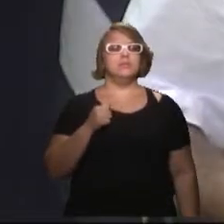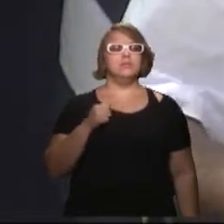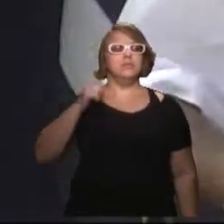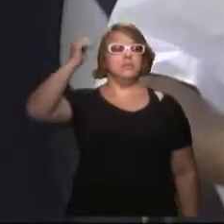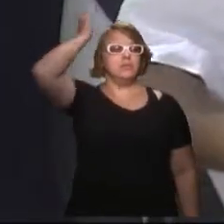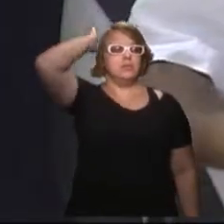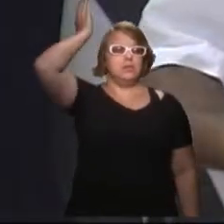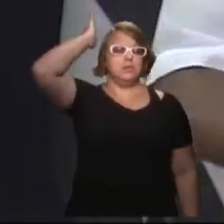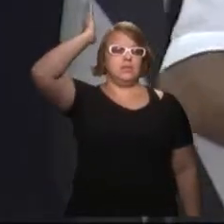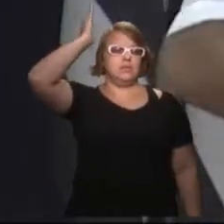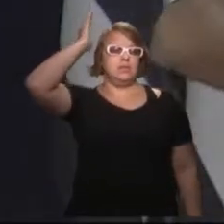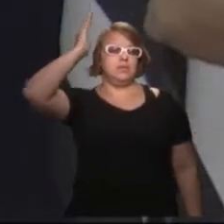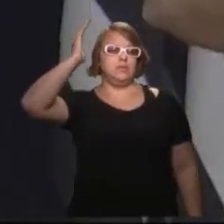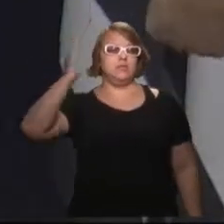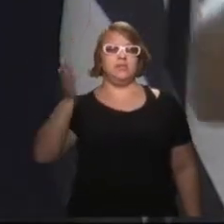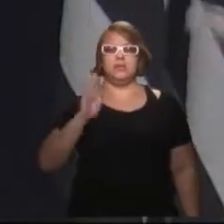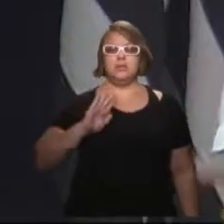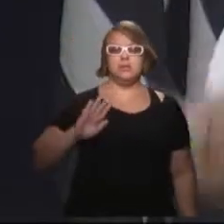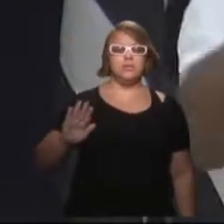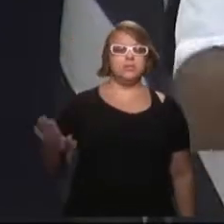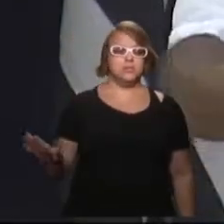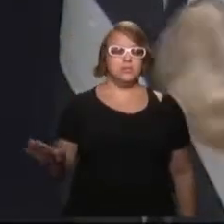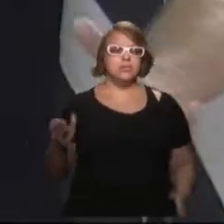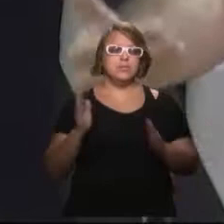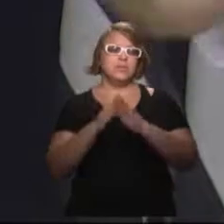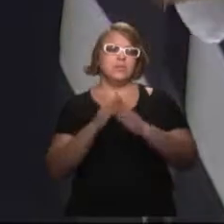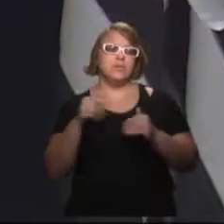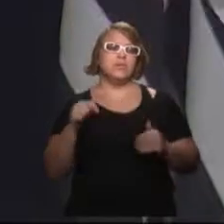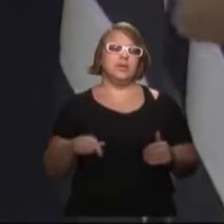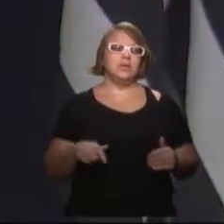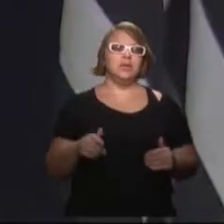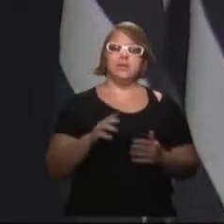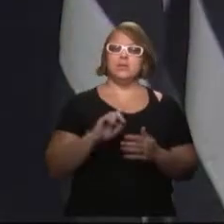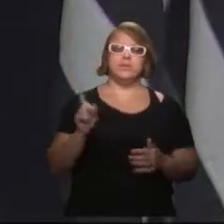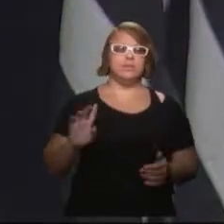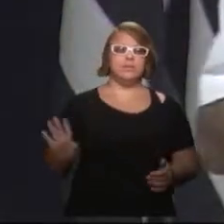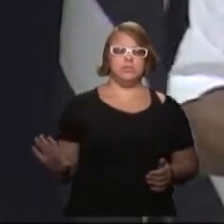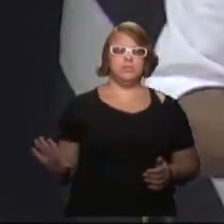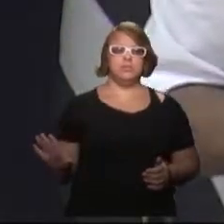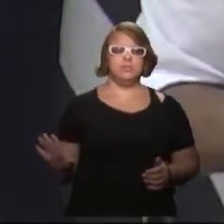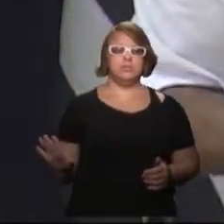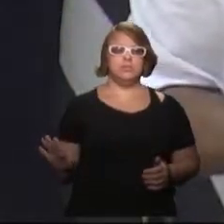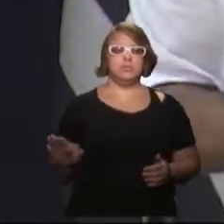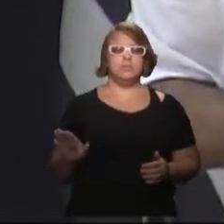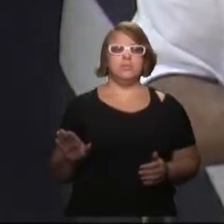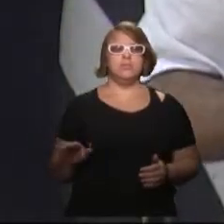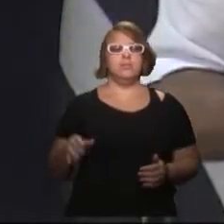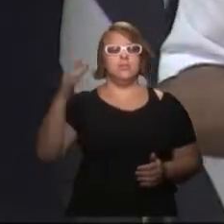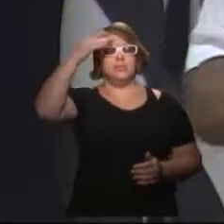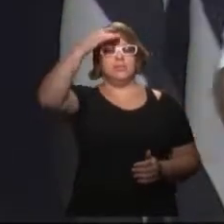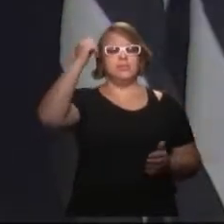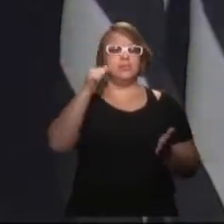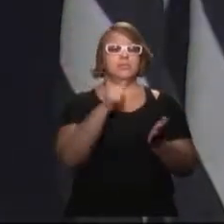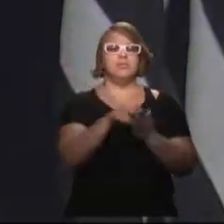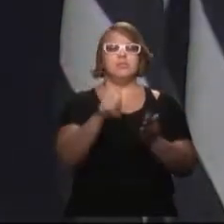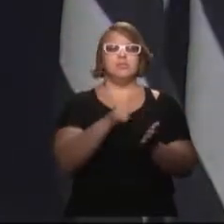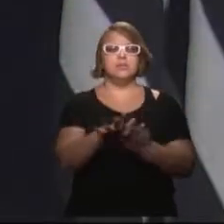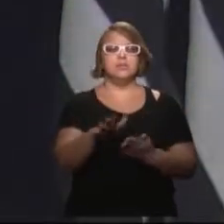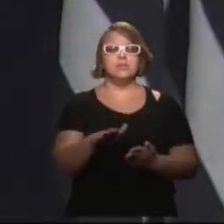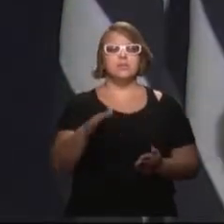federativa. Independente de você morar aqui ou não, quem ficou desempregado sabe o que é ficar desempregado e não